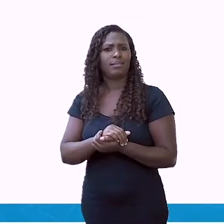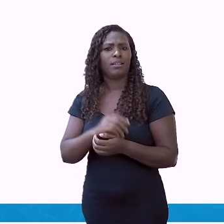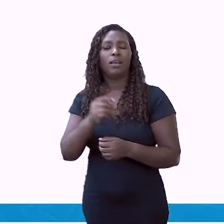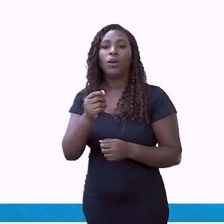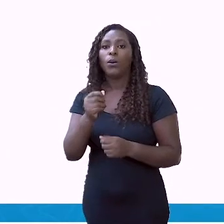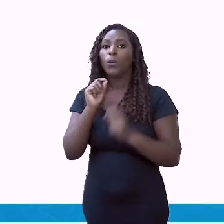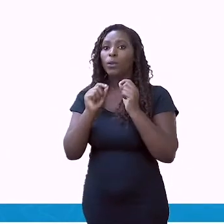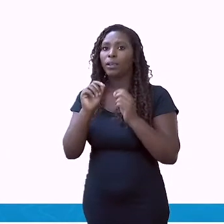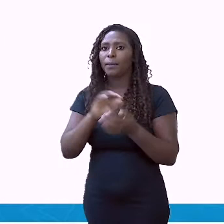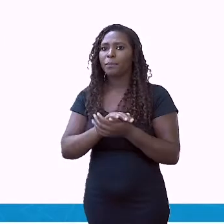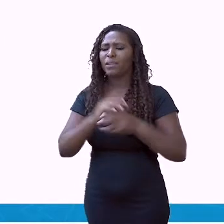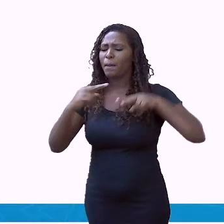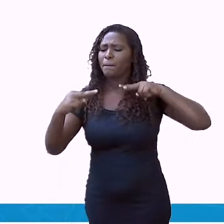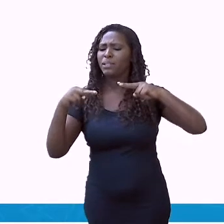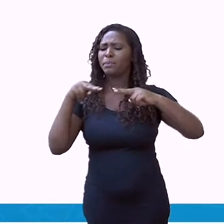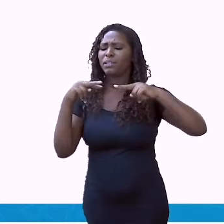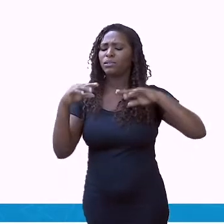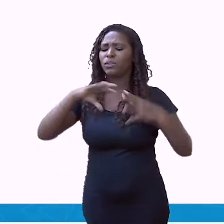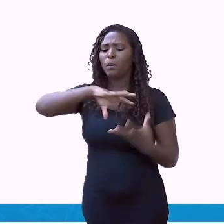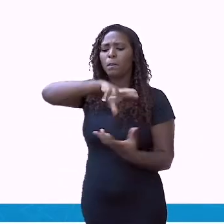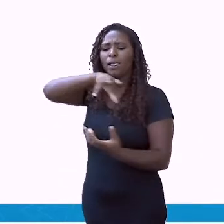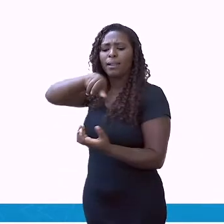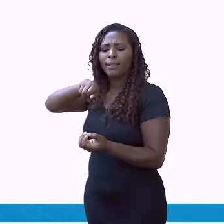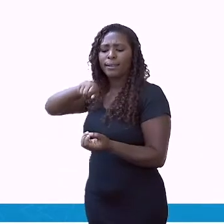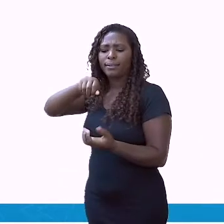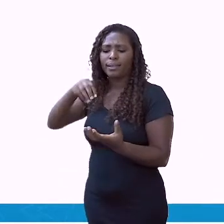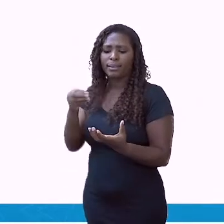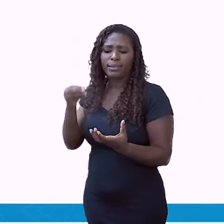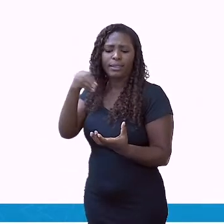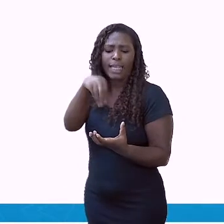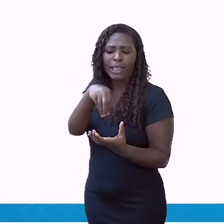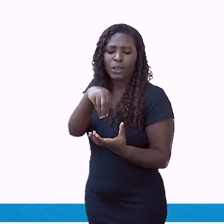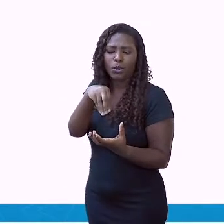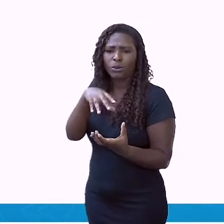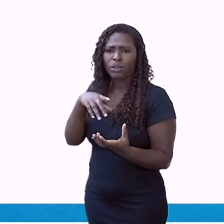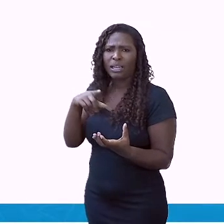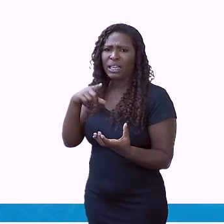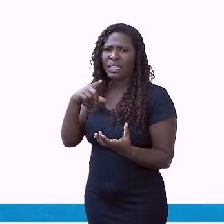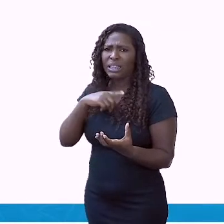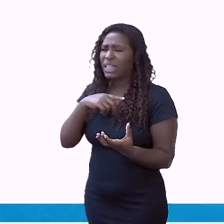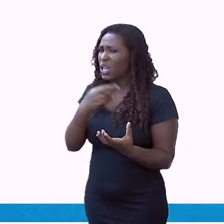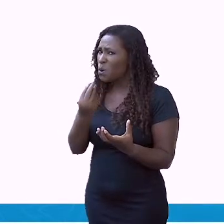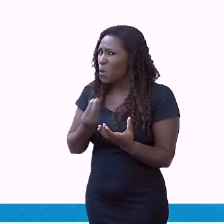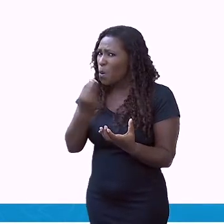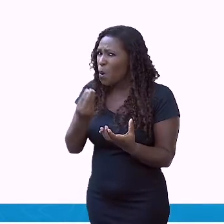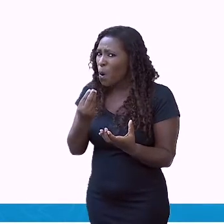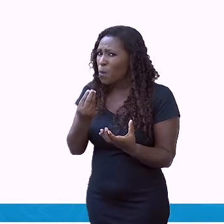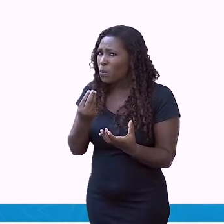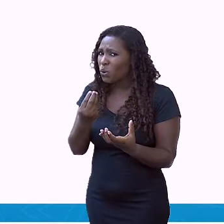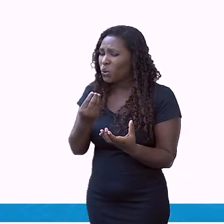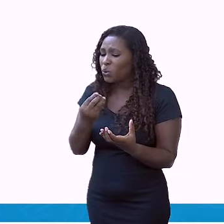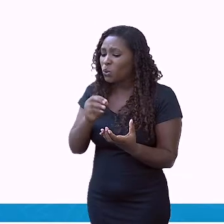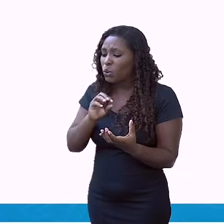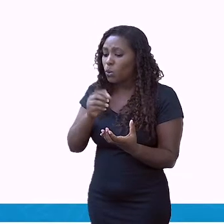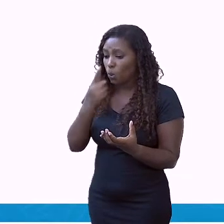do planeta, não existe como jogar o lixo fora. Porque nós estamos na